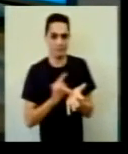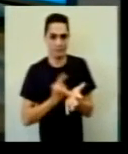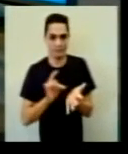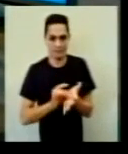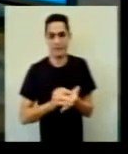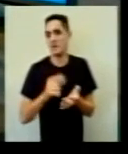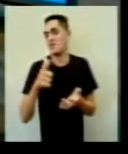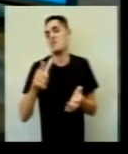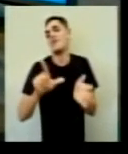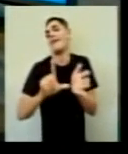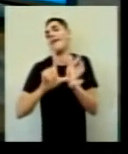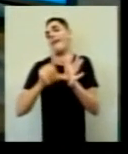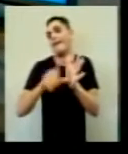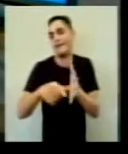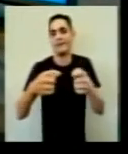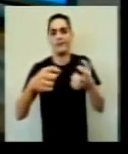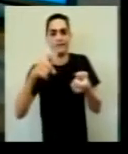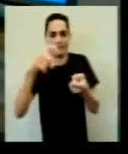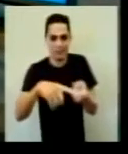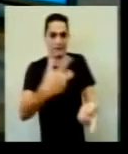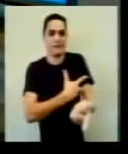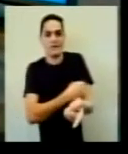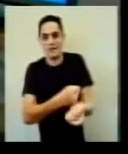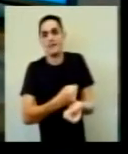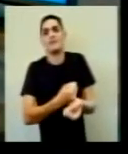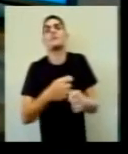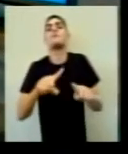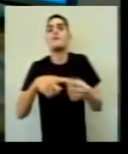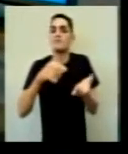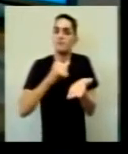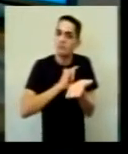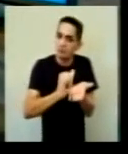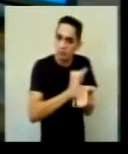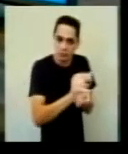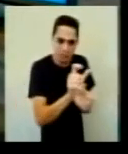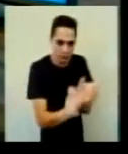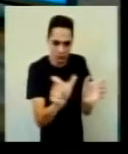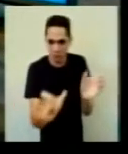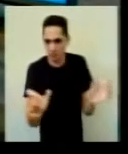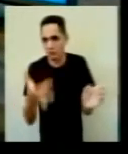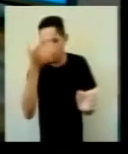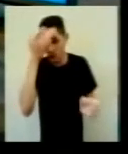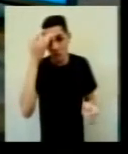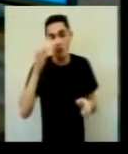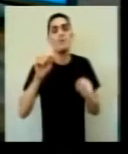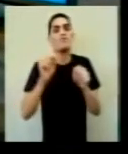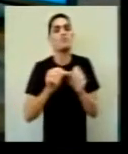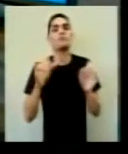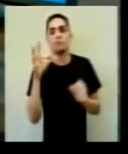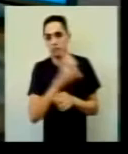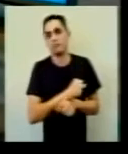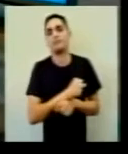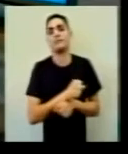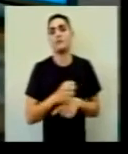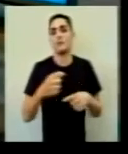Eles não têm atraso como tem de exames, como tem de notificações. O que